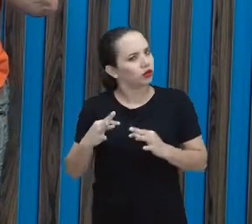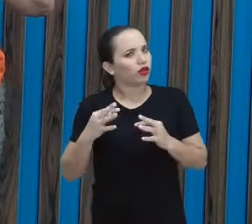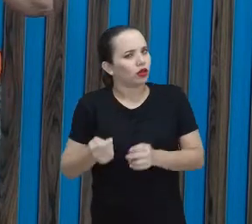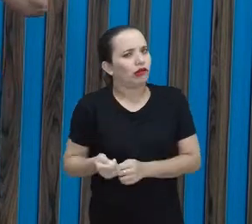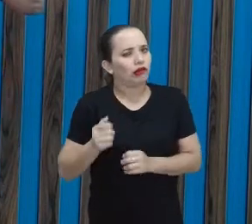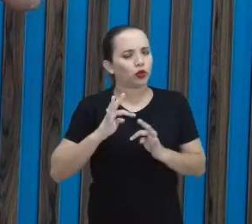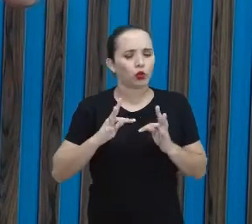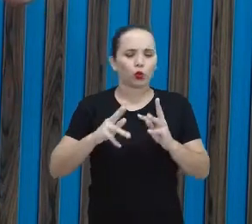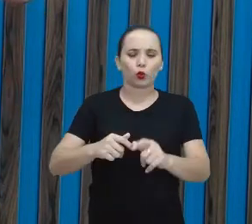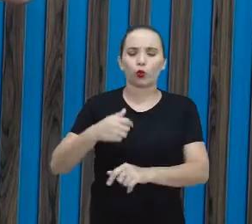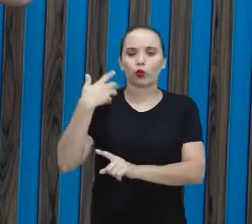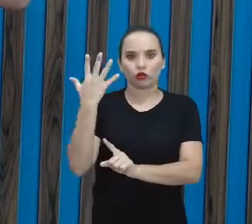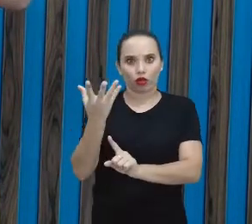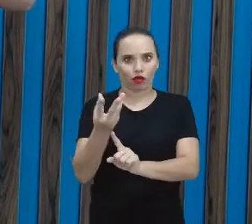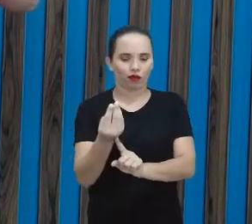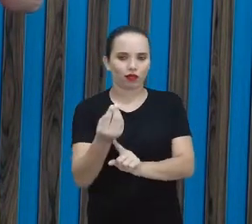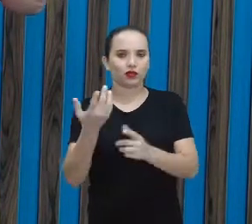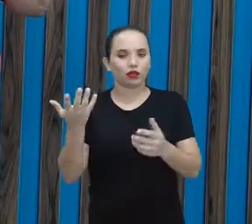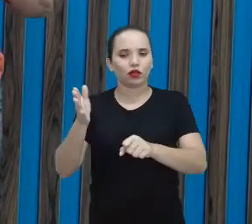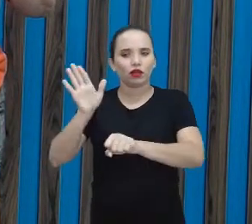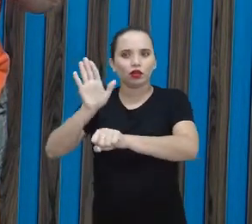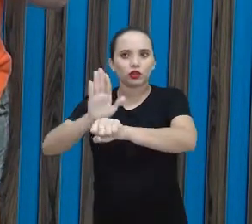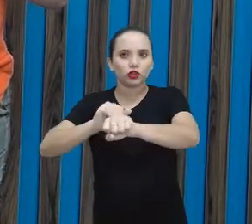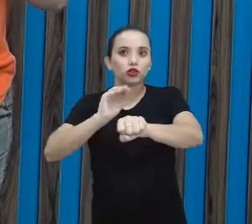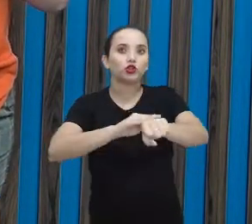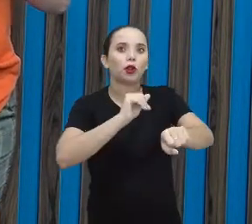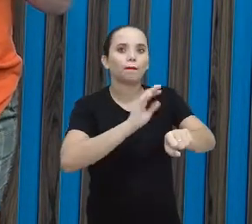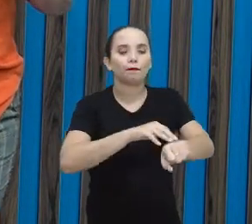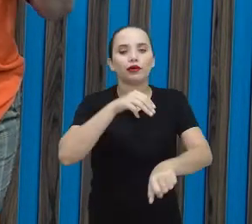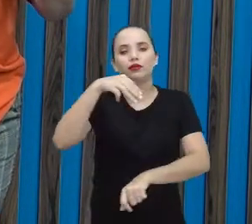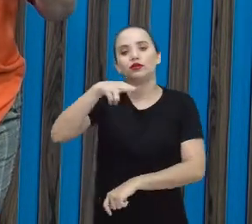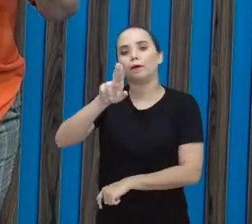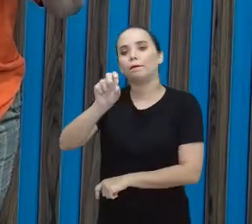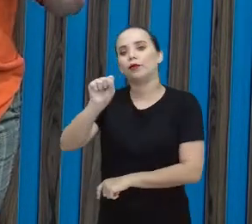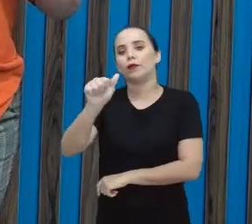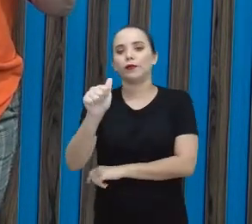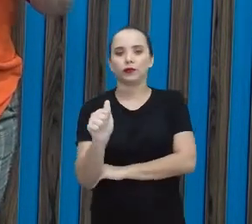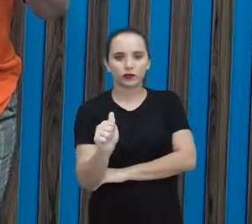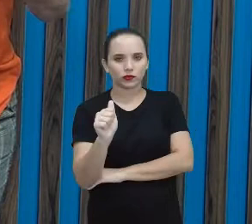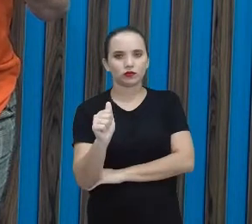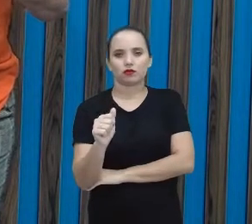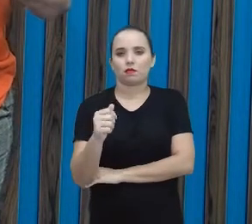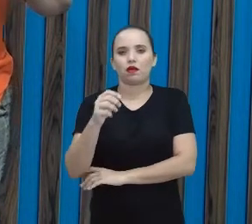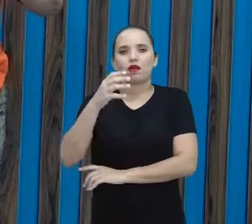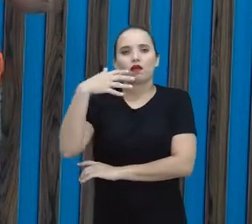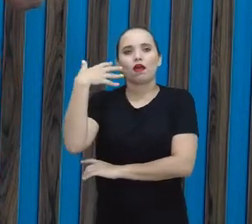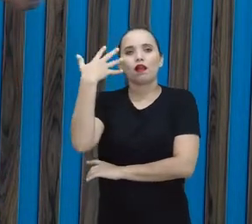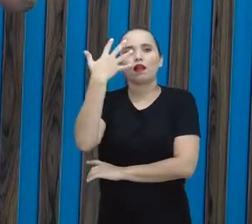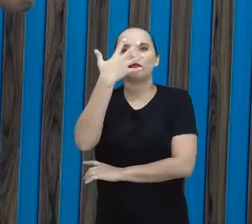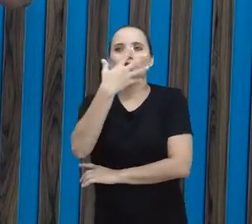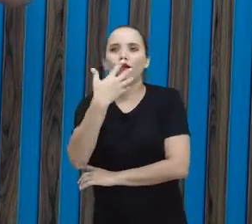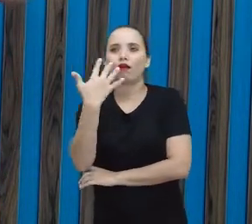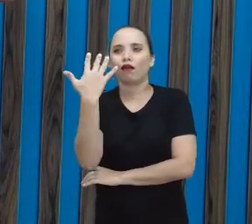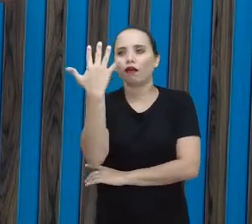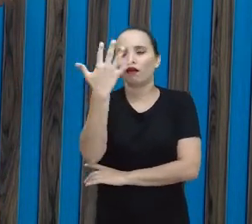ele está evocando a musa para que o inspire a criar ou a recriar obras